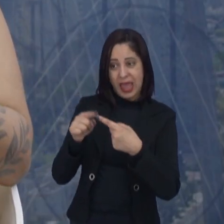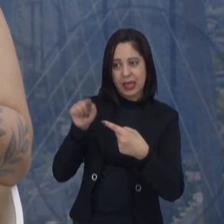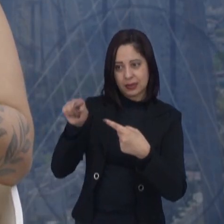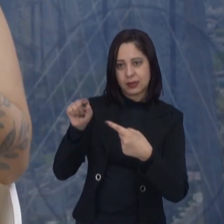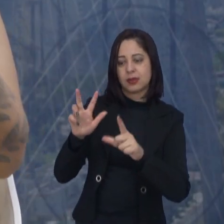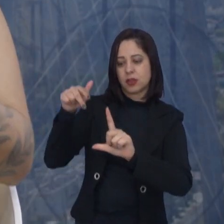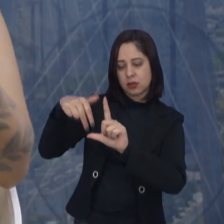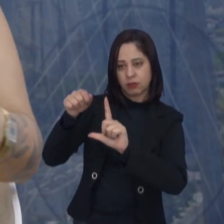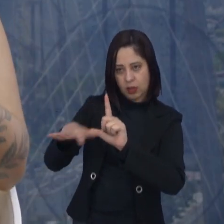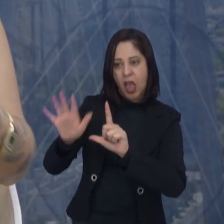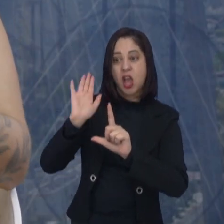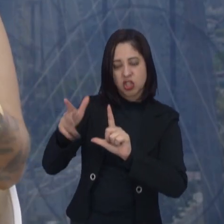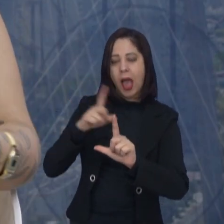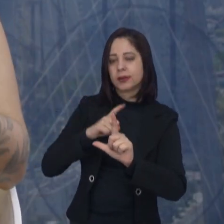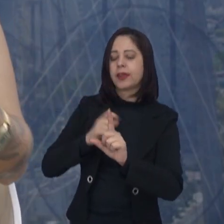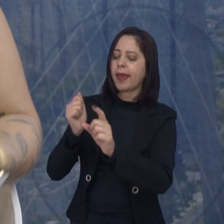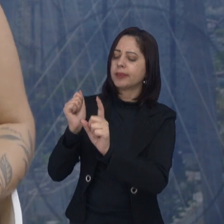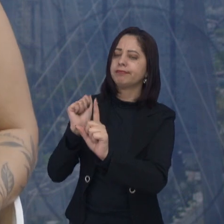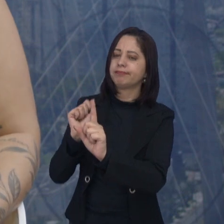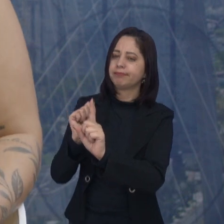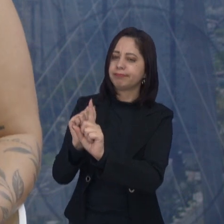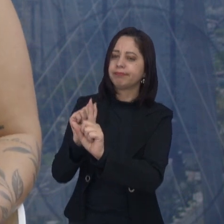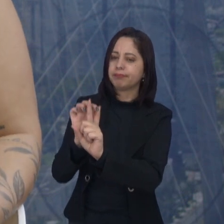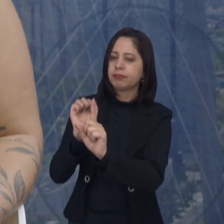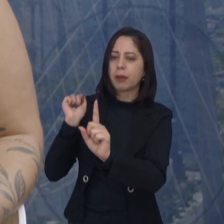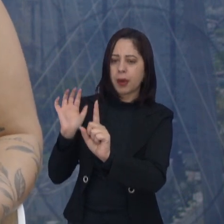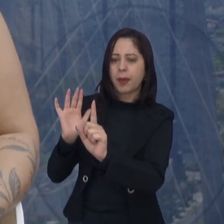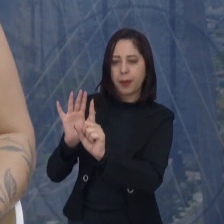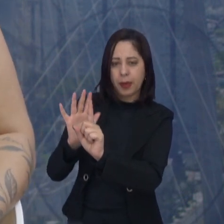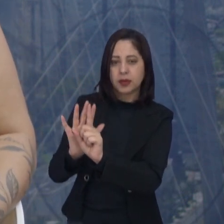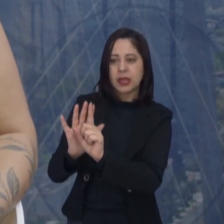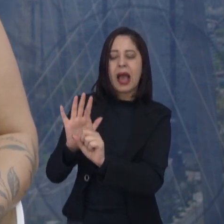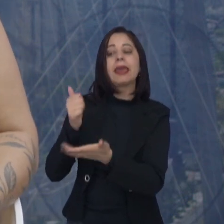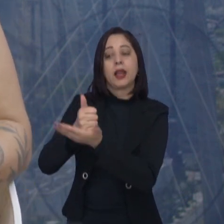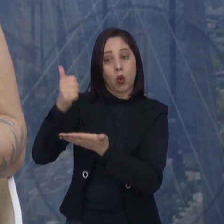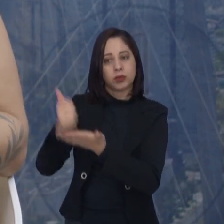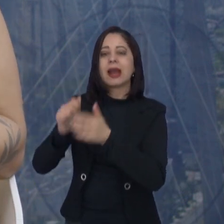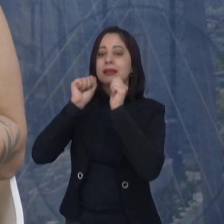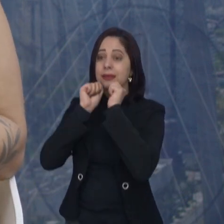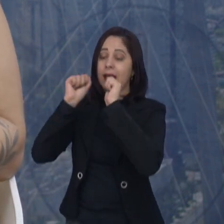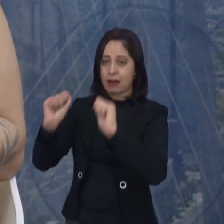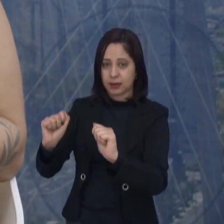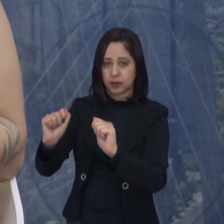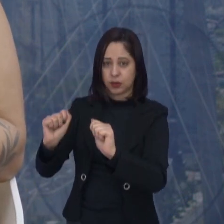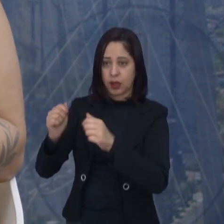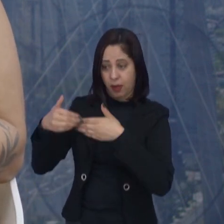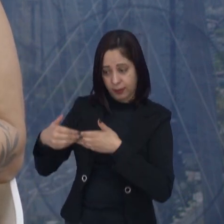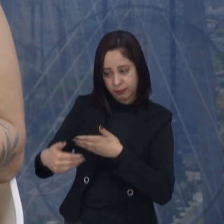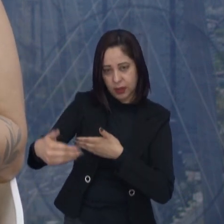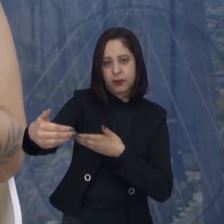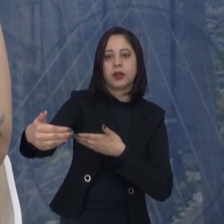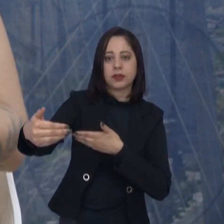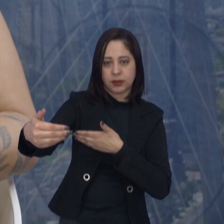comunidade, já tem essa facilidade, tá vendo o que está acontecendo para ele, e aí ele contrata uma assessoria para realmente, a partir dali, ele